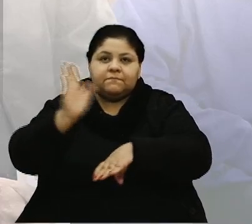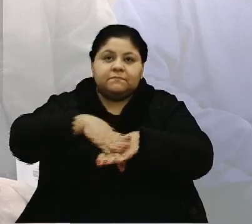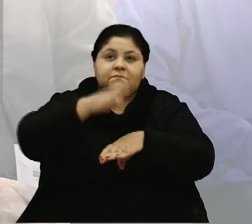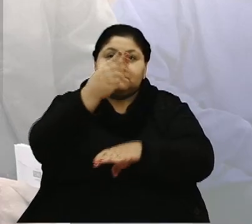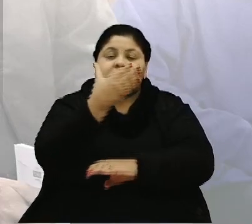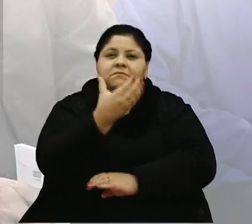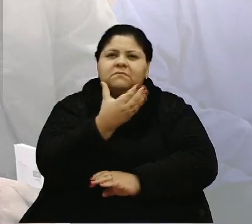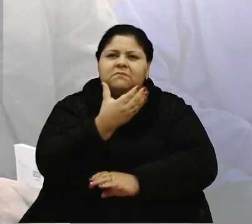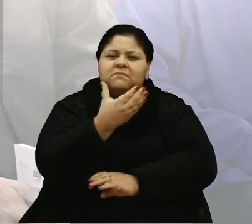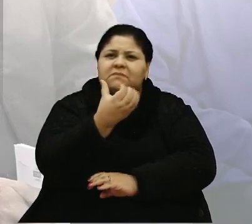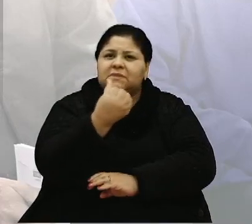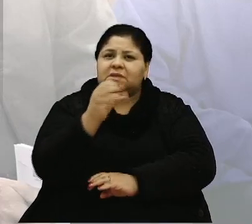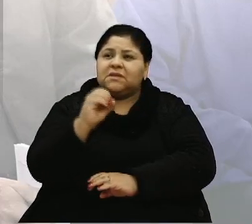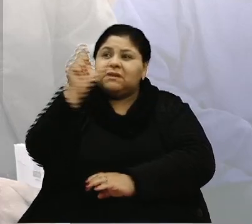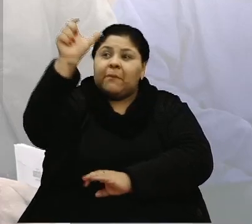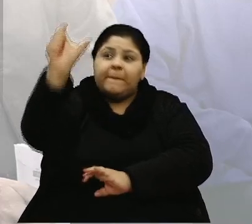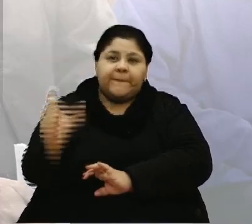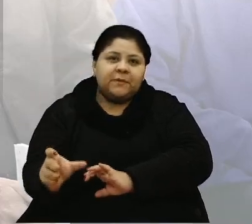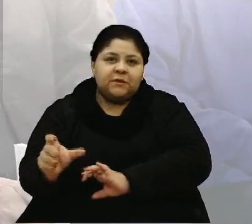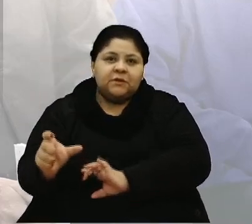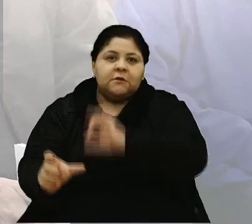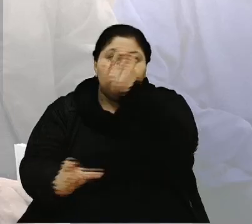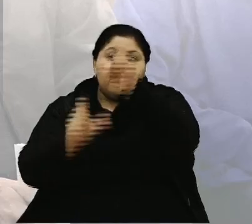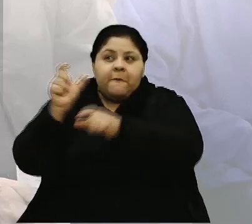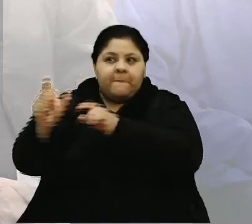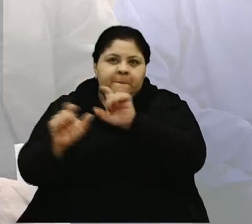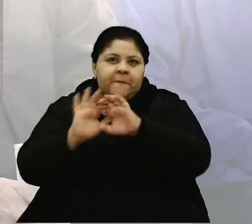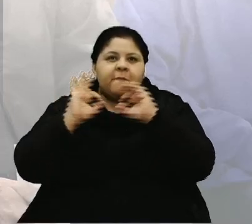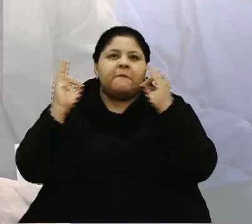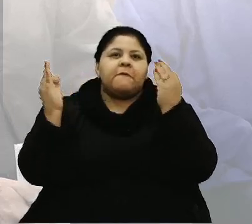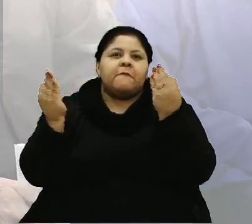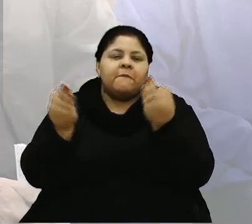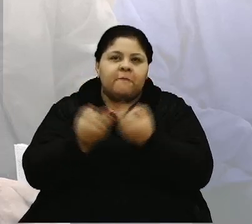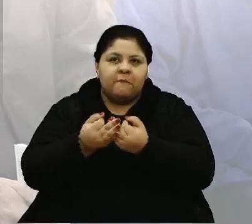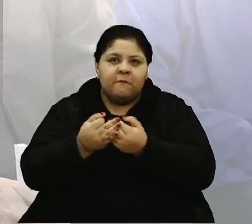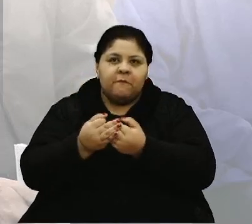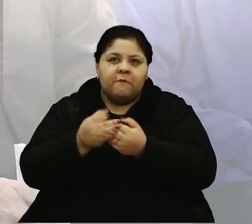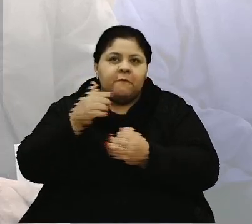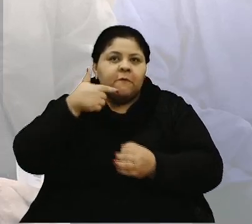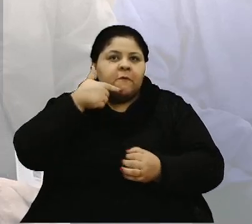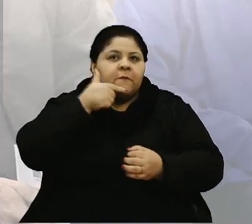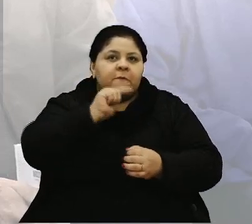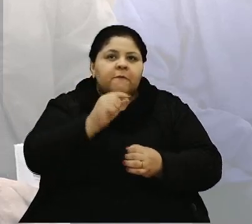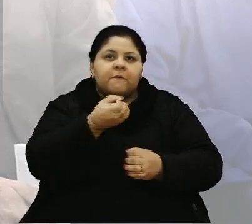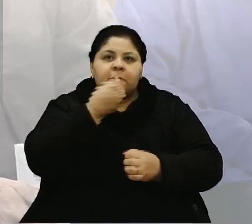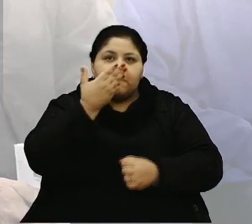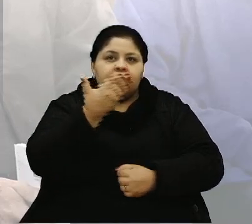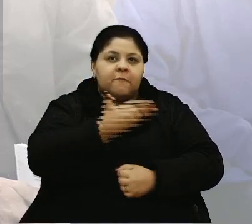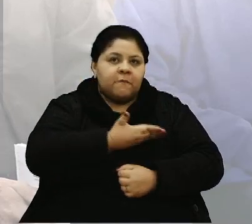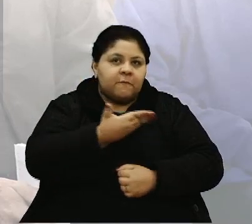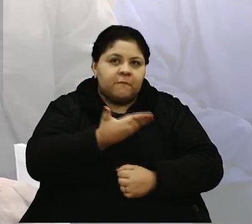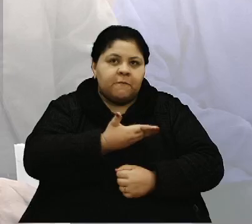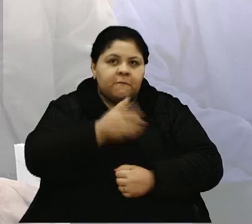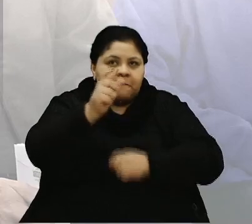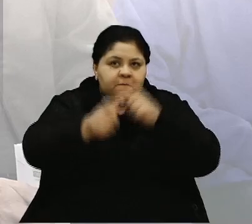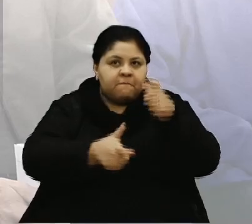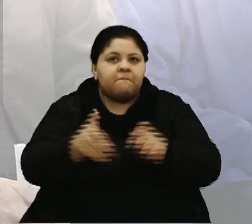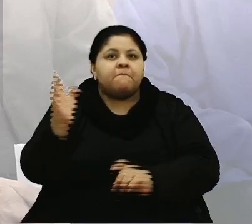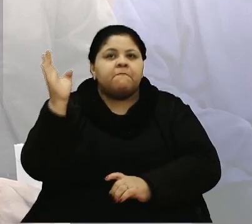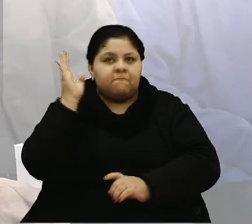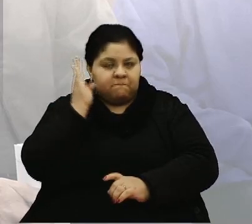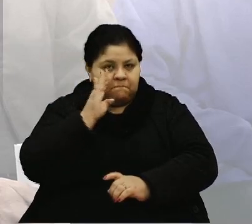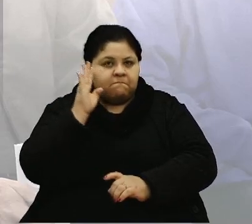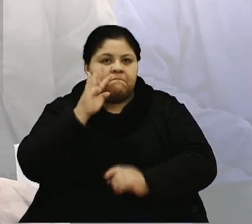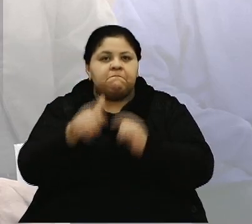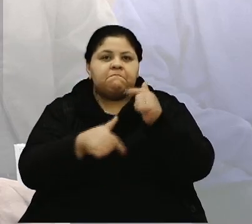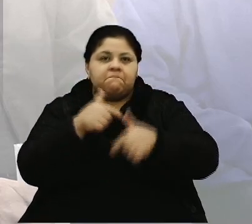60 pessoas, mais de 60 famílias, e é onde eu estou conseguindo fazer uma boa amizade. São um pessoal bacana, um pessoal que vieram para trabalhar, a